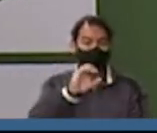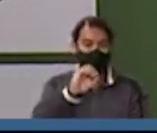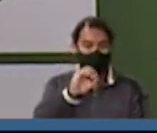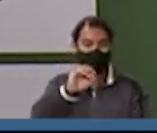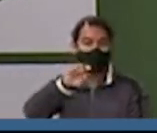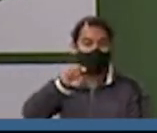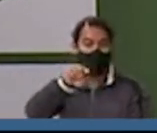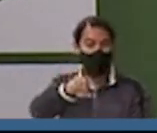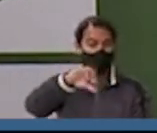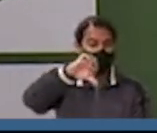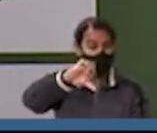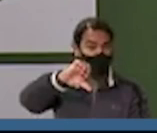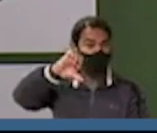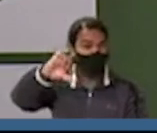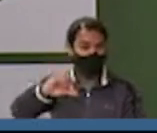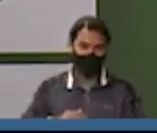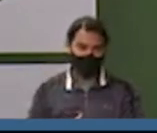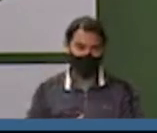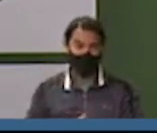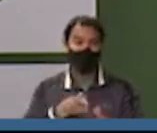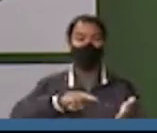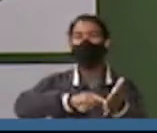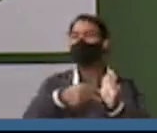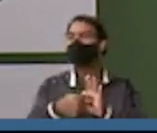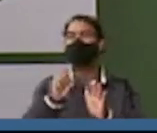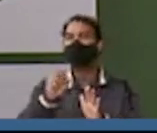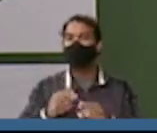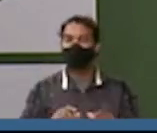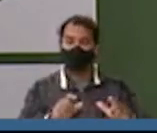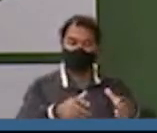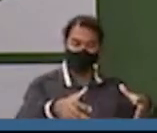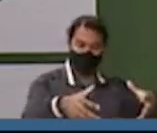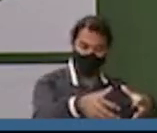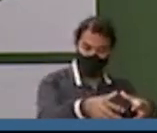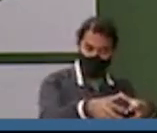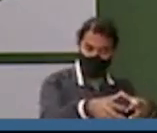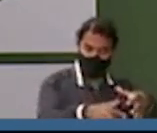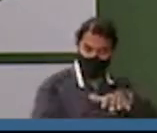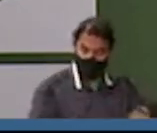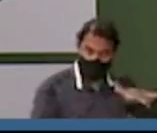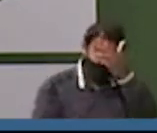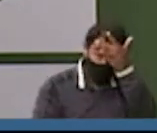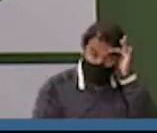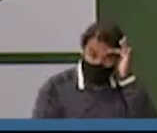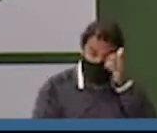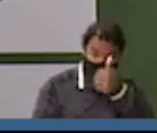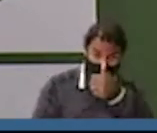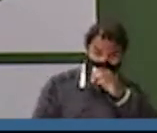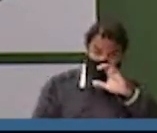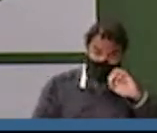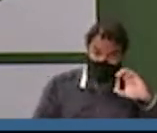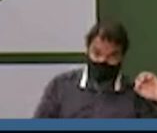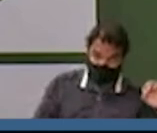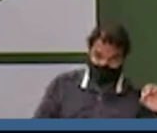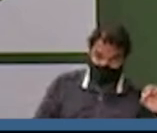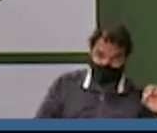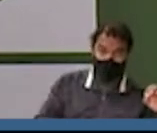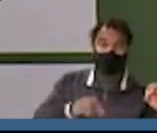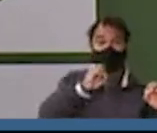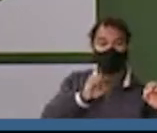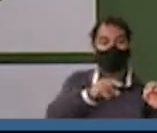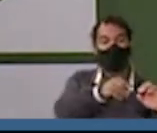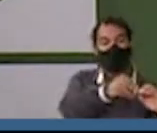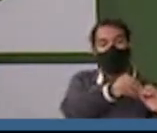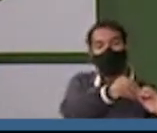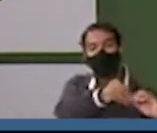0,99. Significa que a cada 100 contaminados, no dia seguinte haverá contaminação